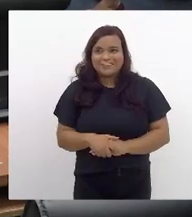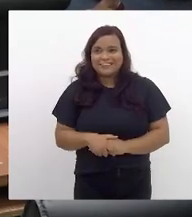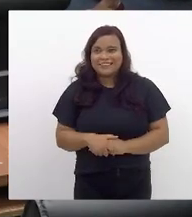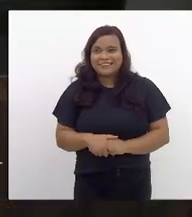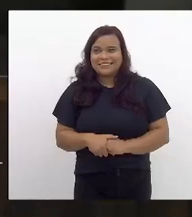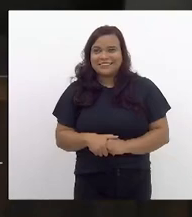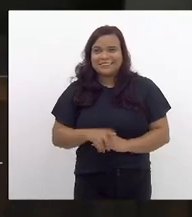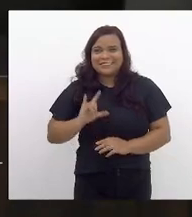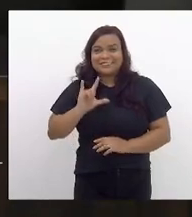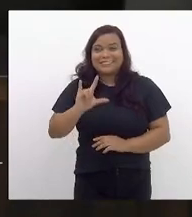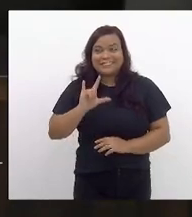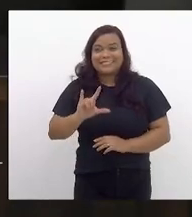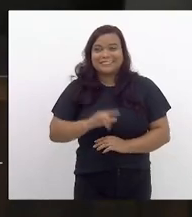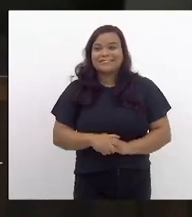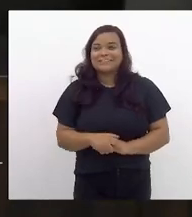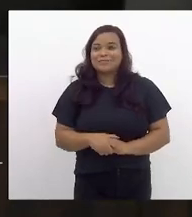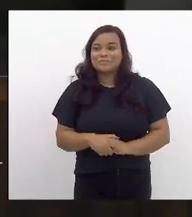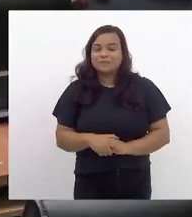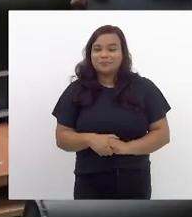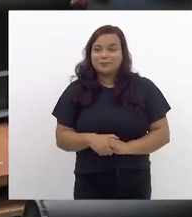I love you.